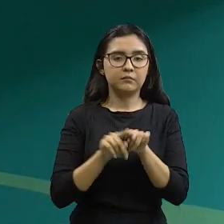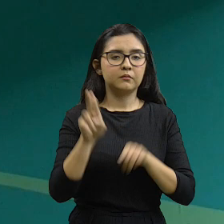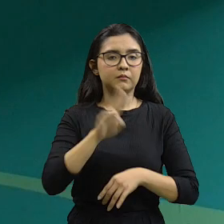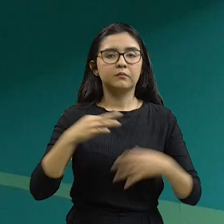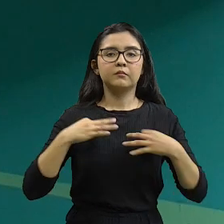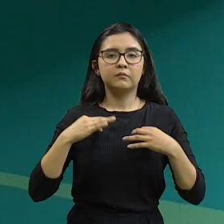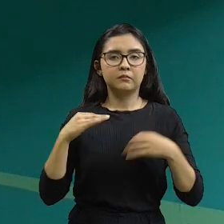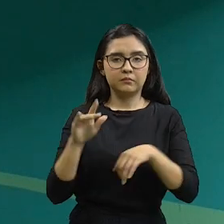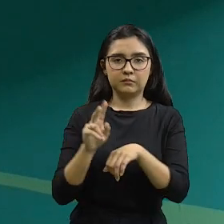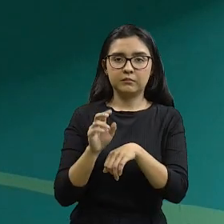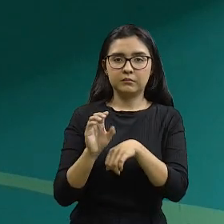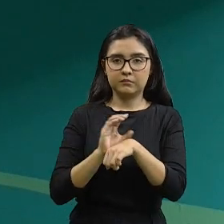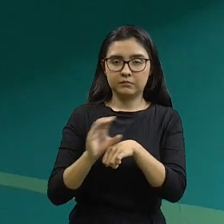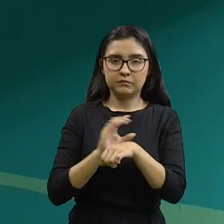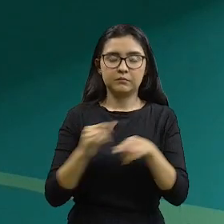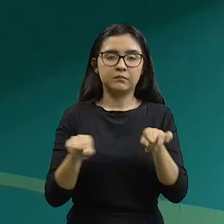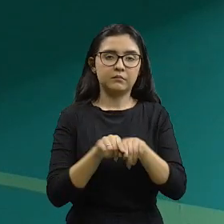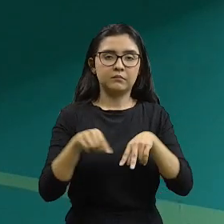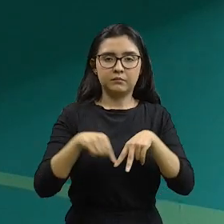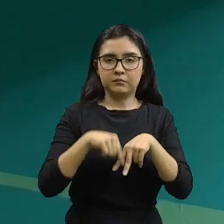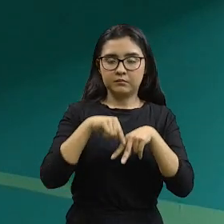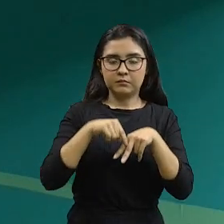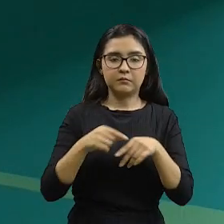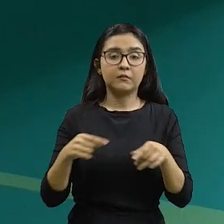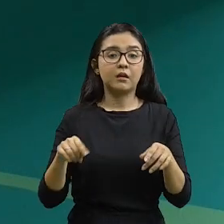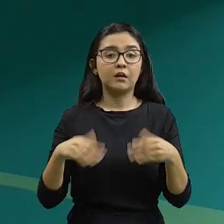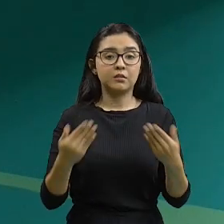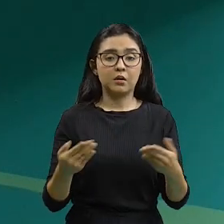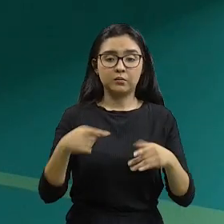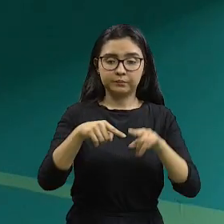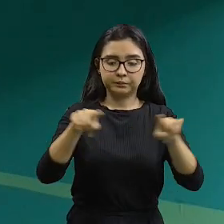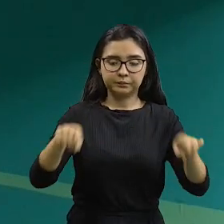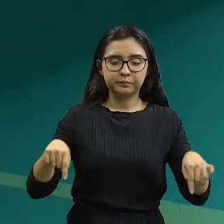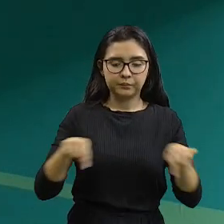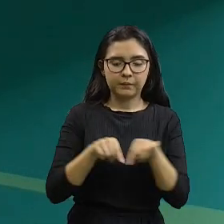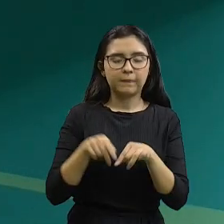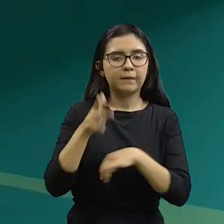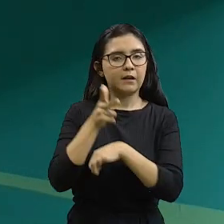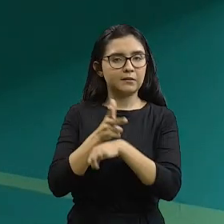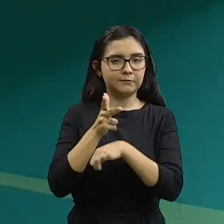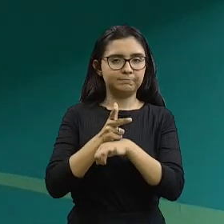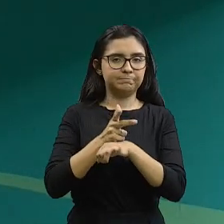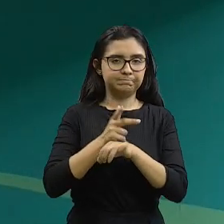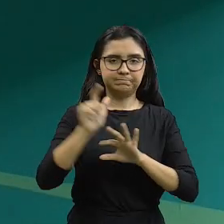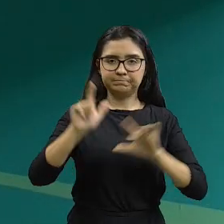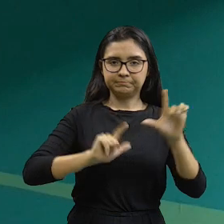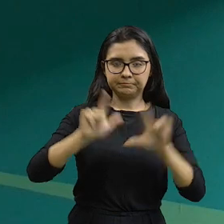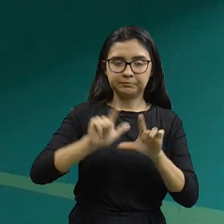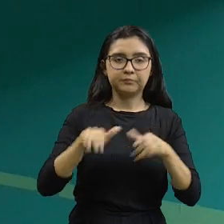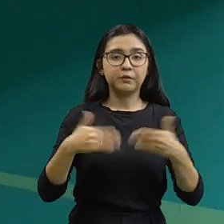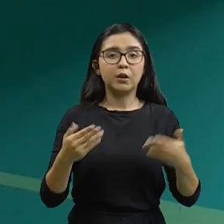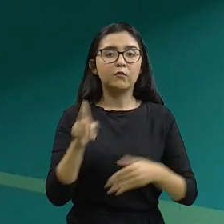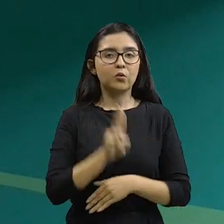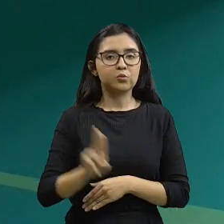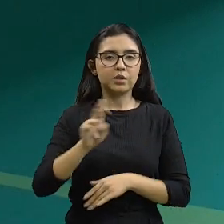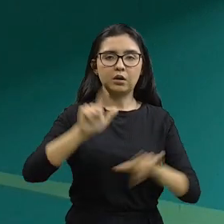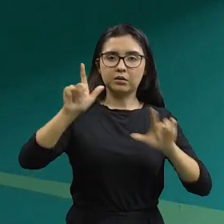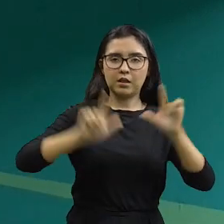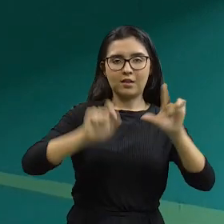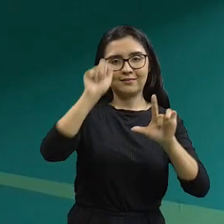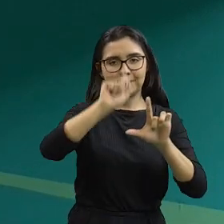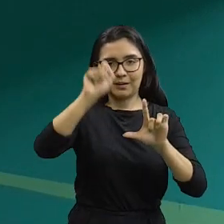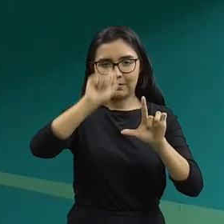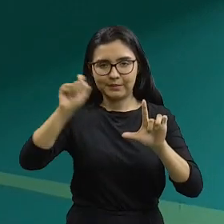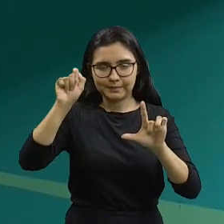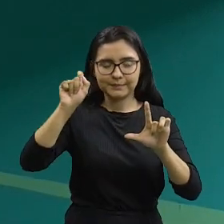cinza, uma calça jeans e o ambiente da nossa aula é um estúdio de televisão e usarei uma tela